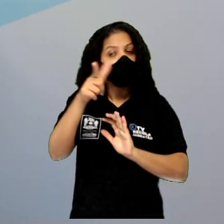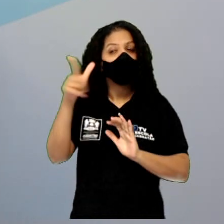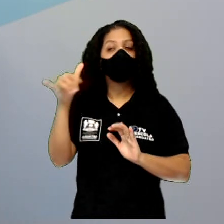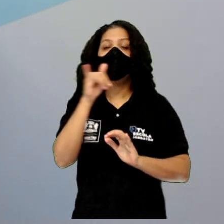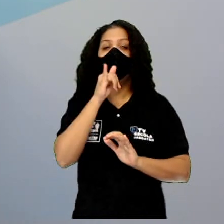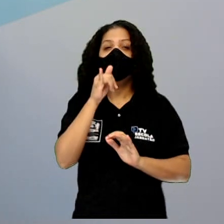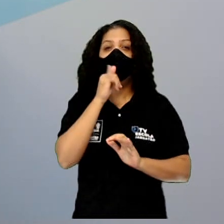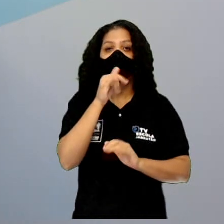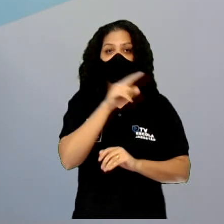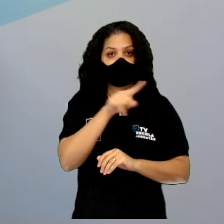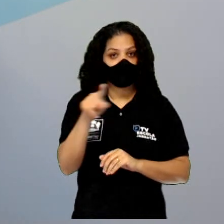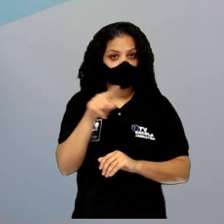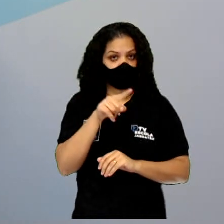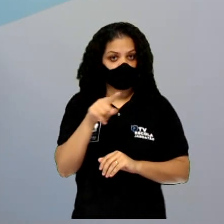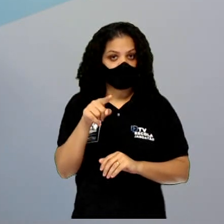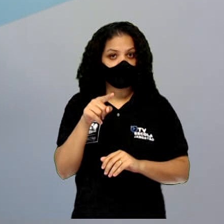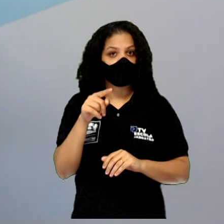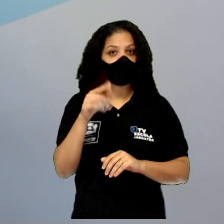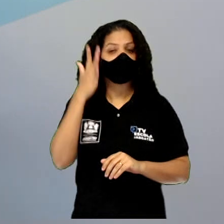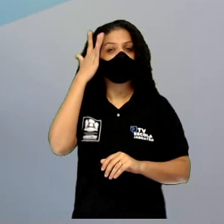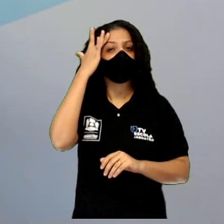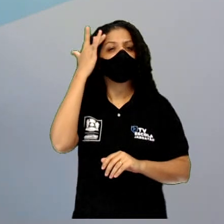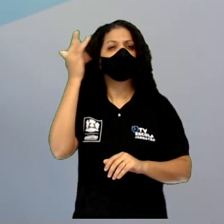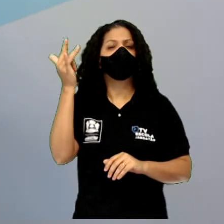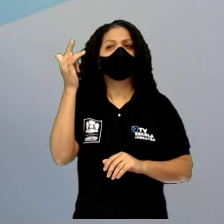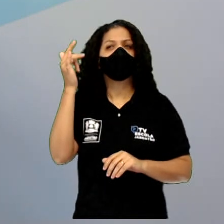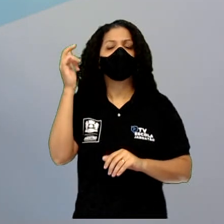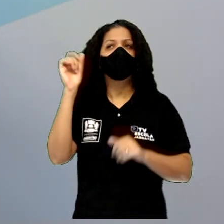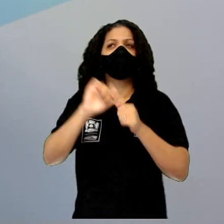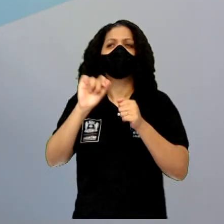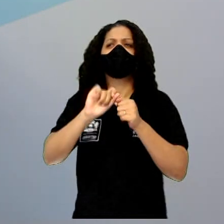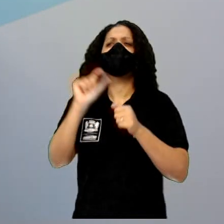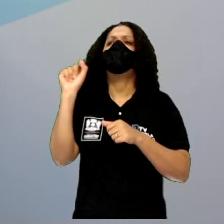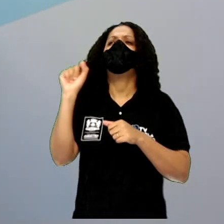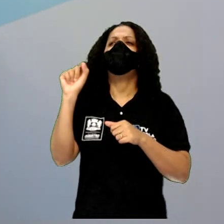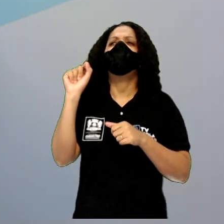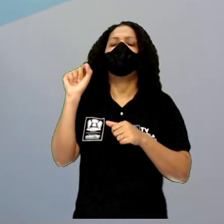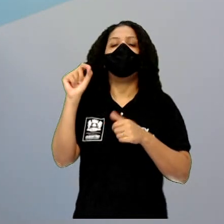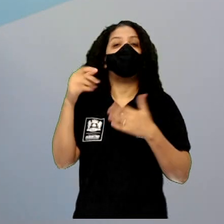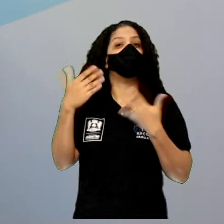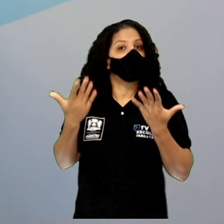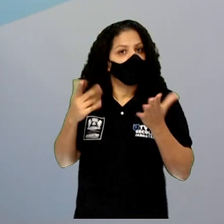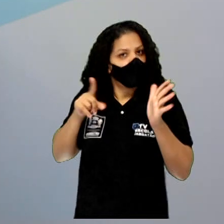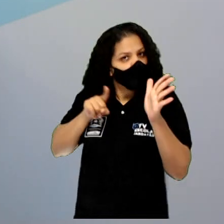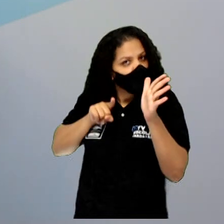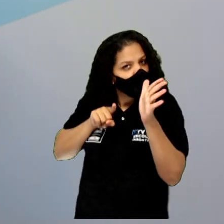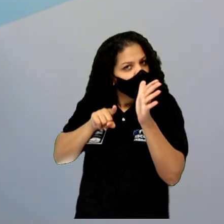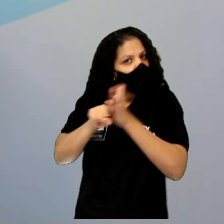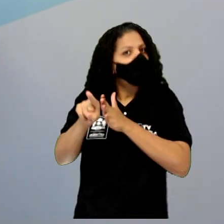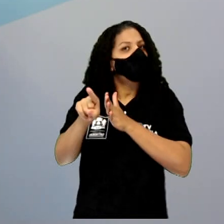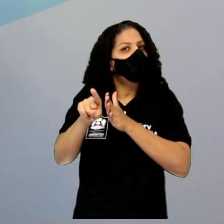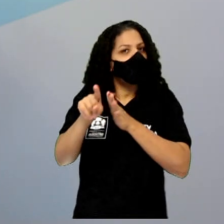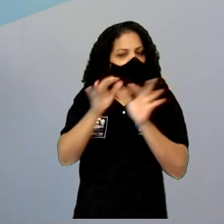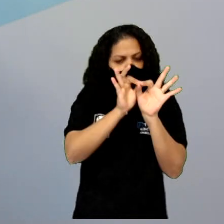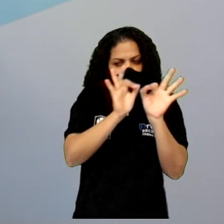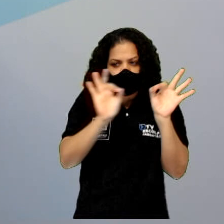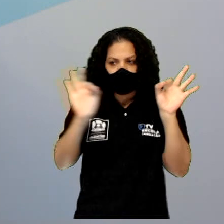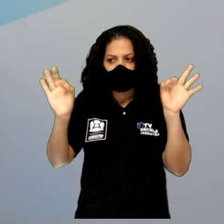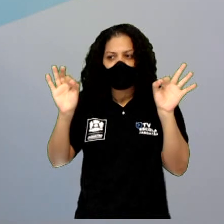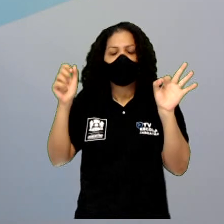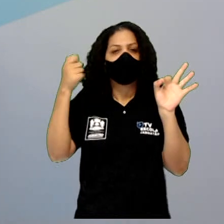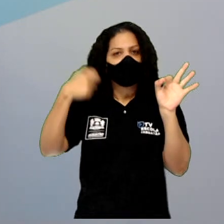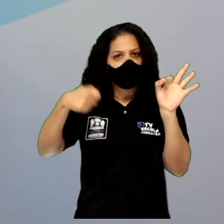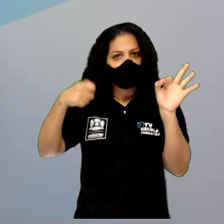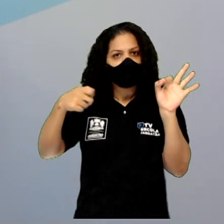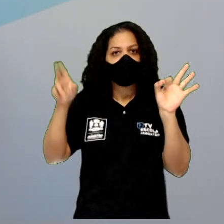que faremos amanhã? O que faremos amanhã é uma pergunta. Se é uma pergunta, eu preciso ter uma interrogação